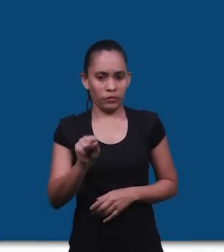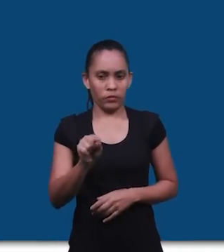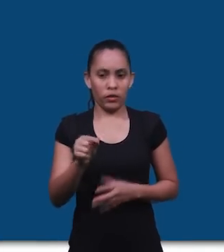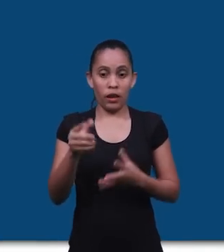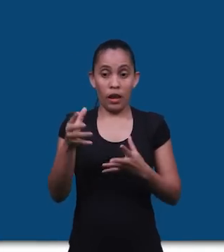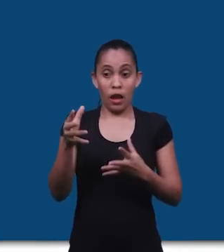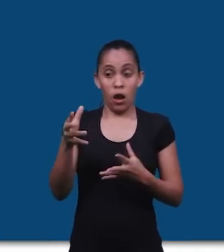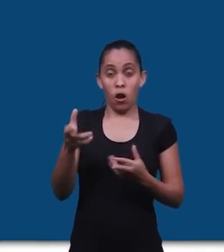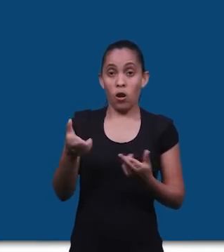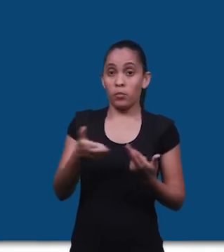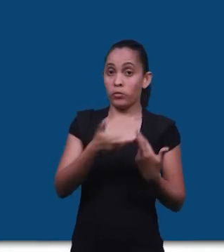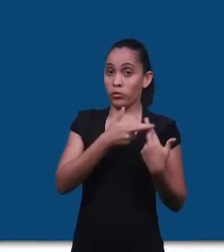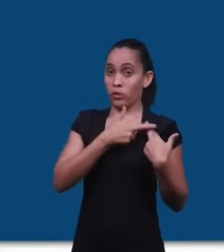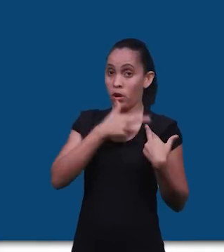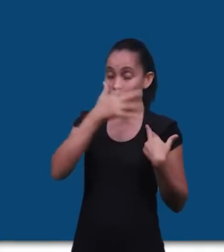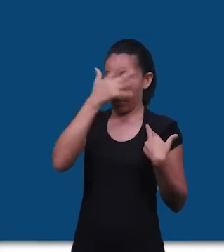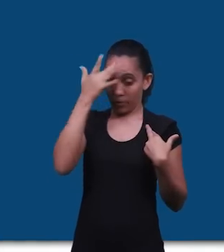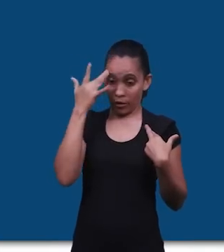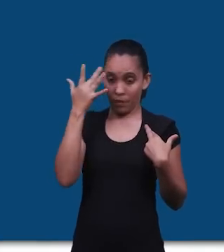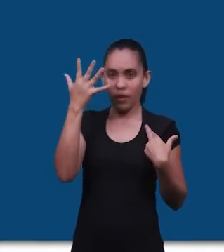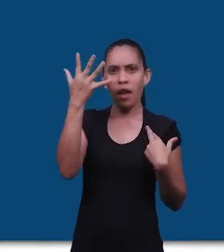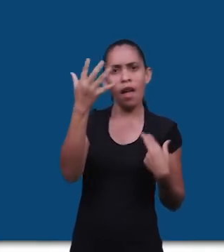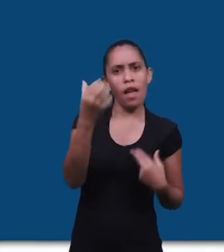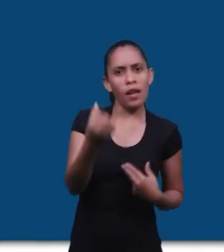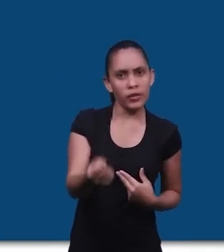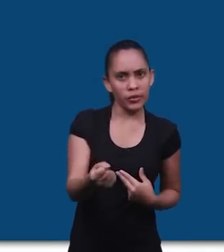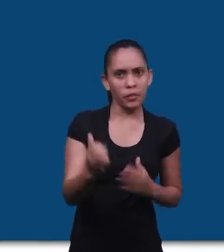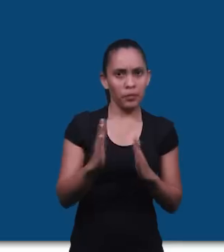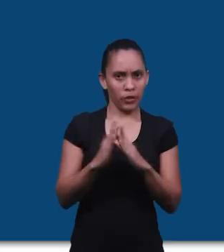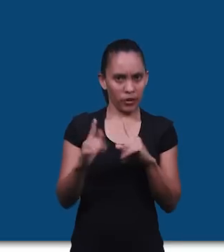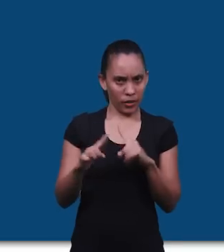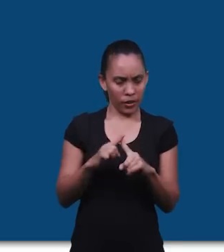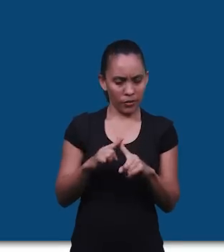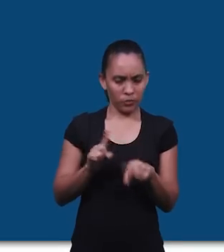da igreja? Agora eu vou ler direto, porque o tempo está exíguo.